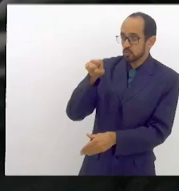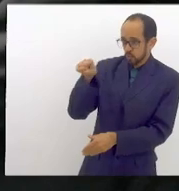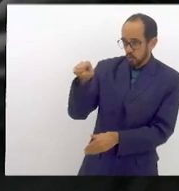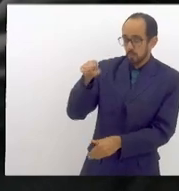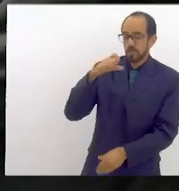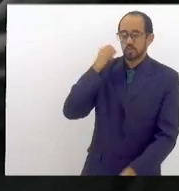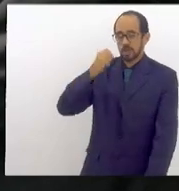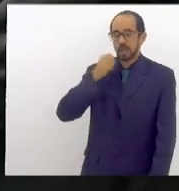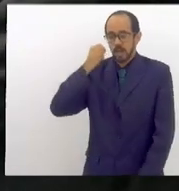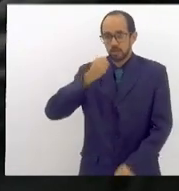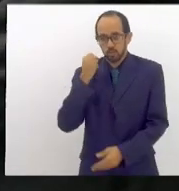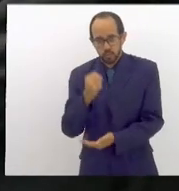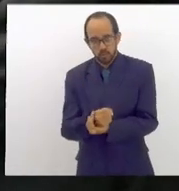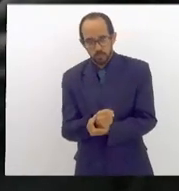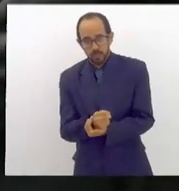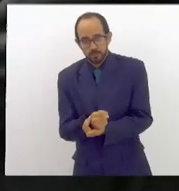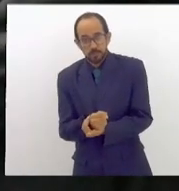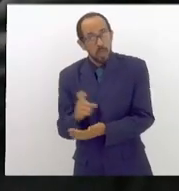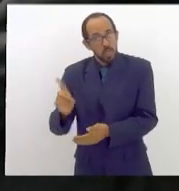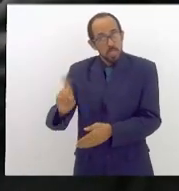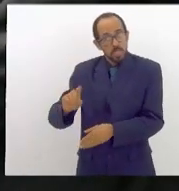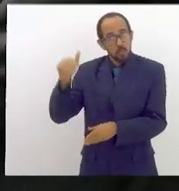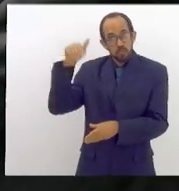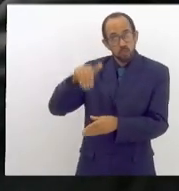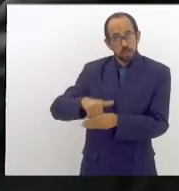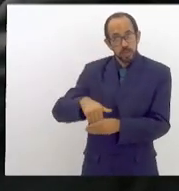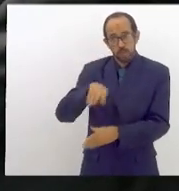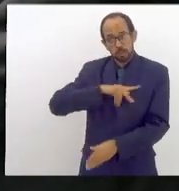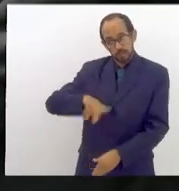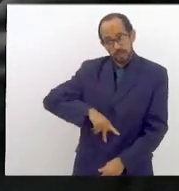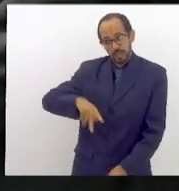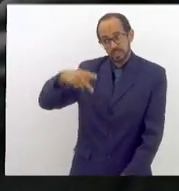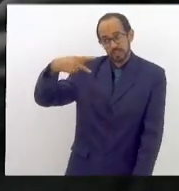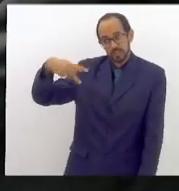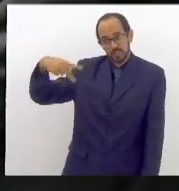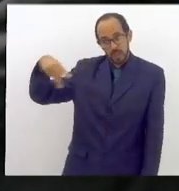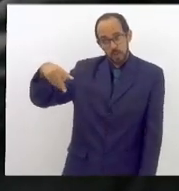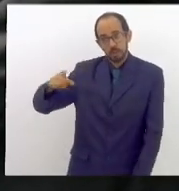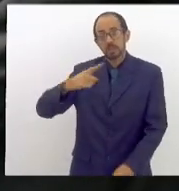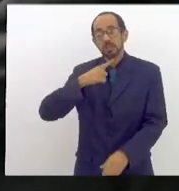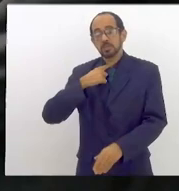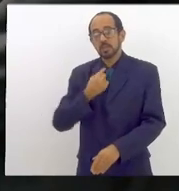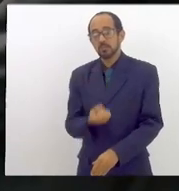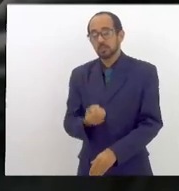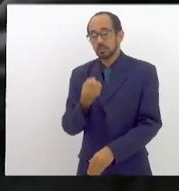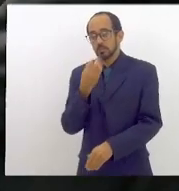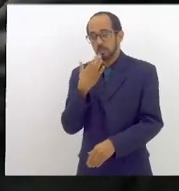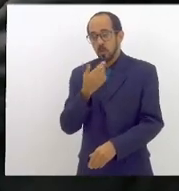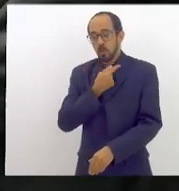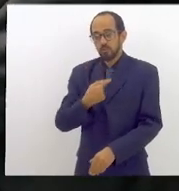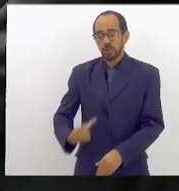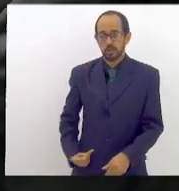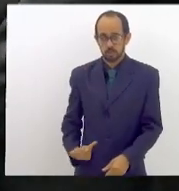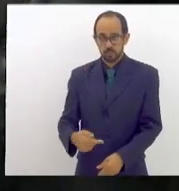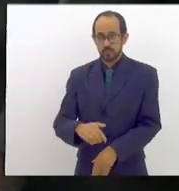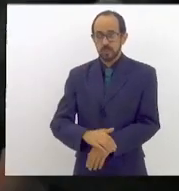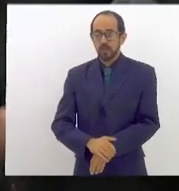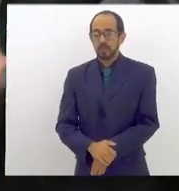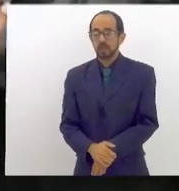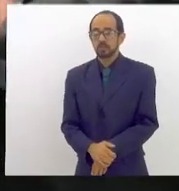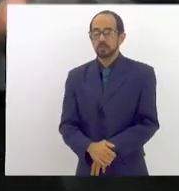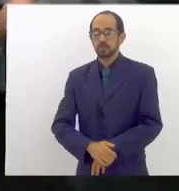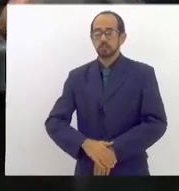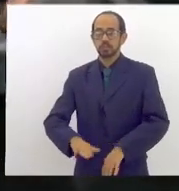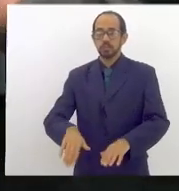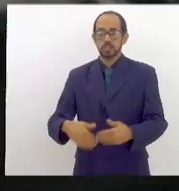Senado não votei no presidente do Senhor Mas desejo que ele faça um bom governo desejo com